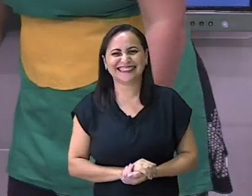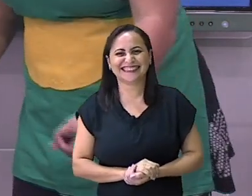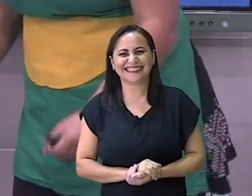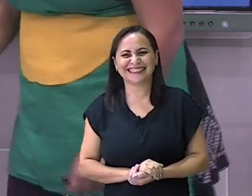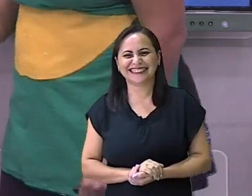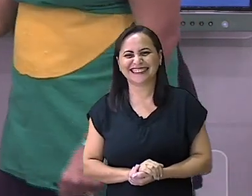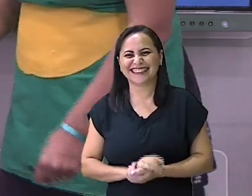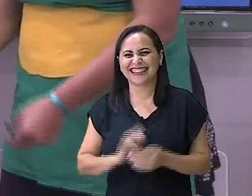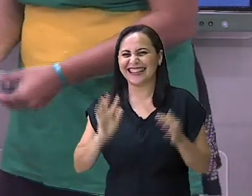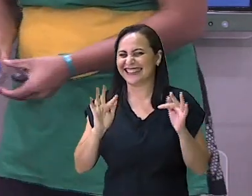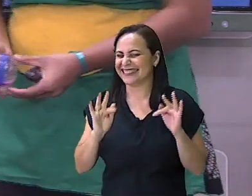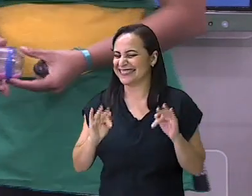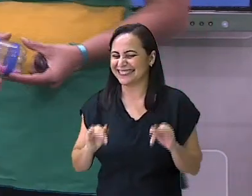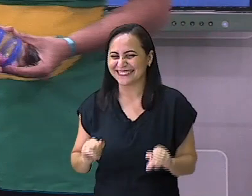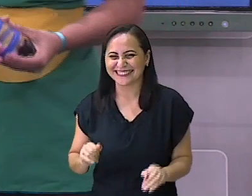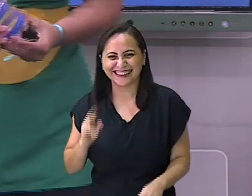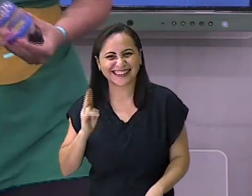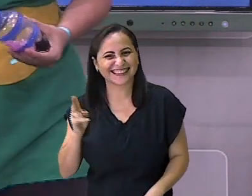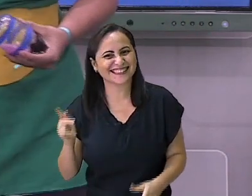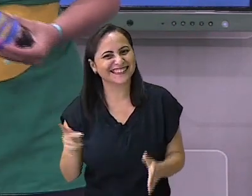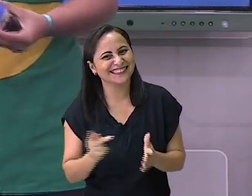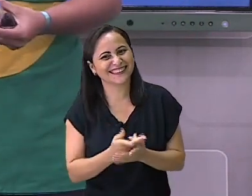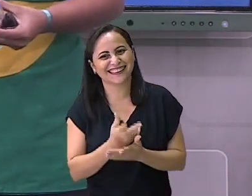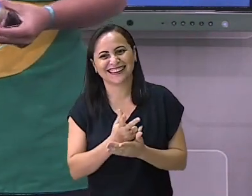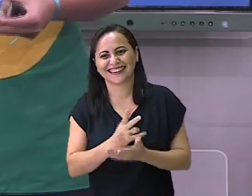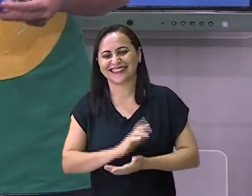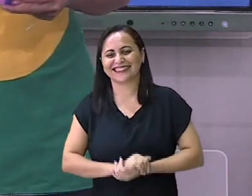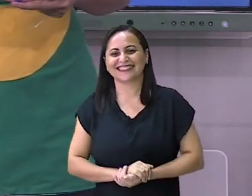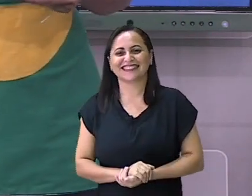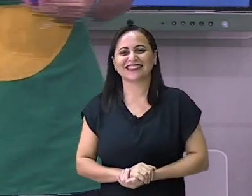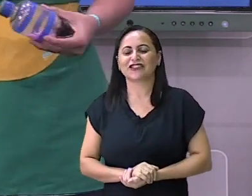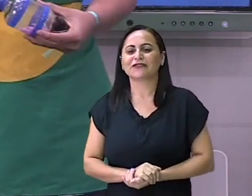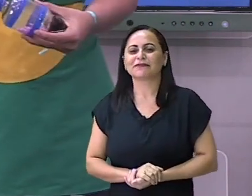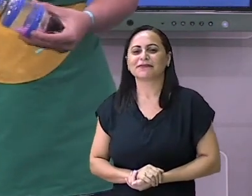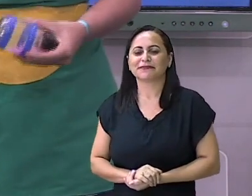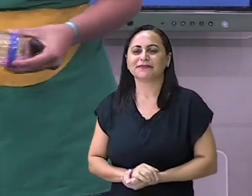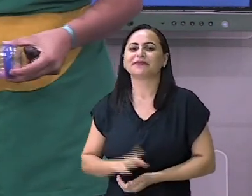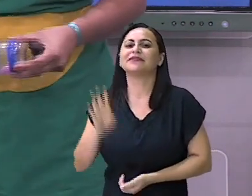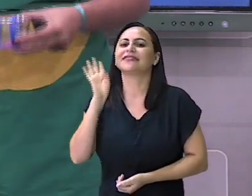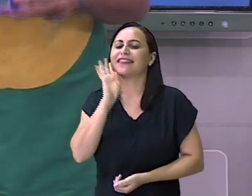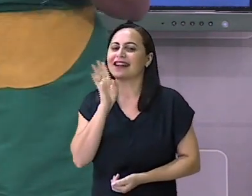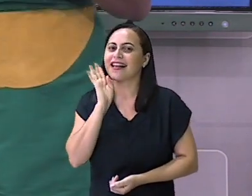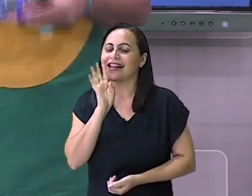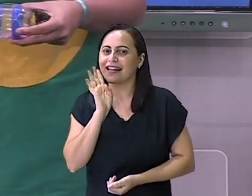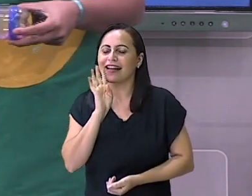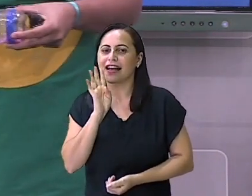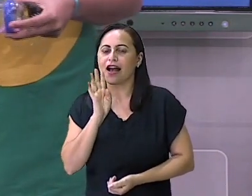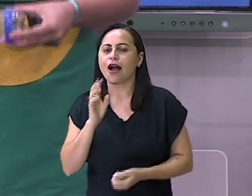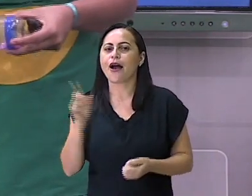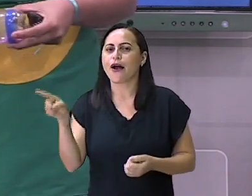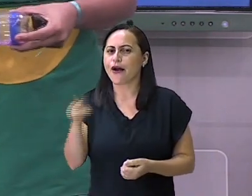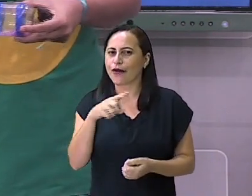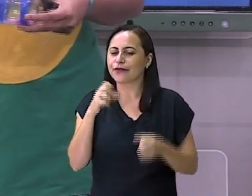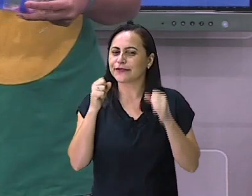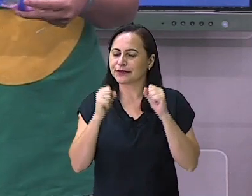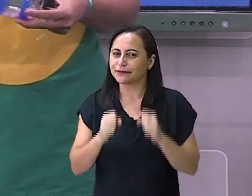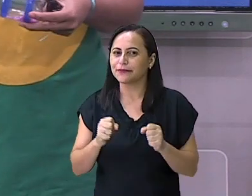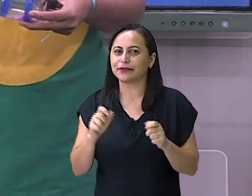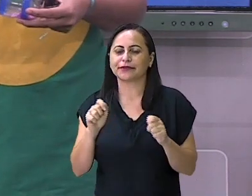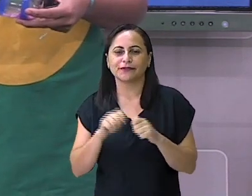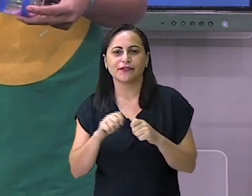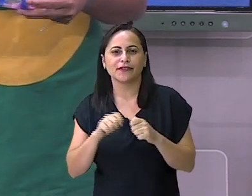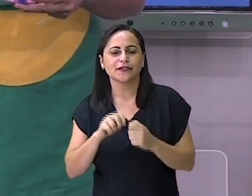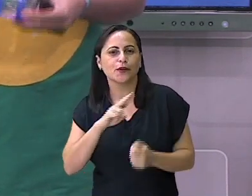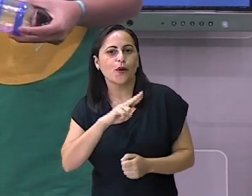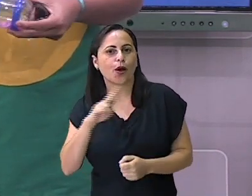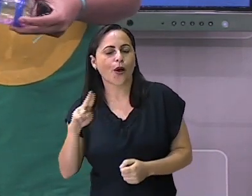bom. Esse final não tem jeito. Crianças. Muito legal. Muito legal. E vocês podem fazer com o nome